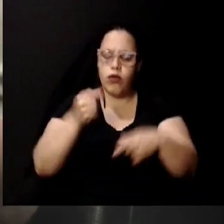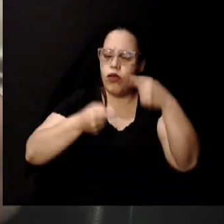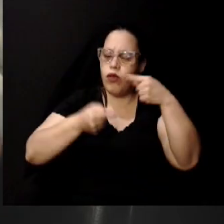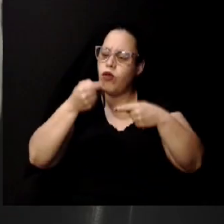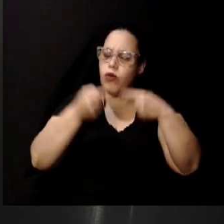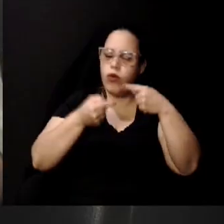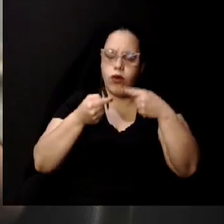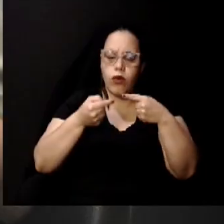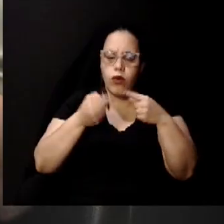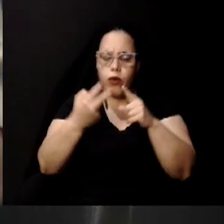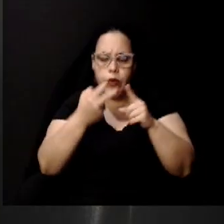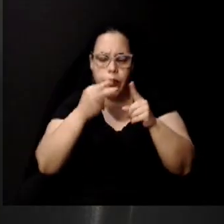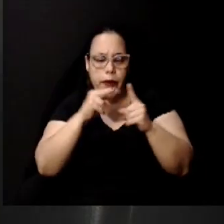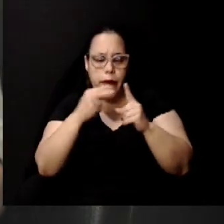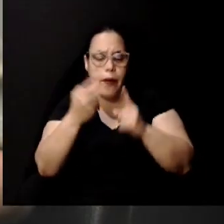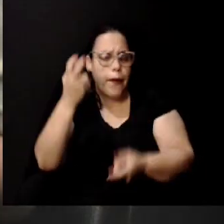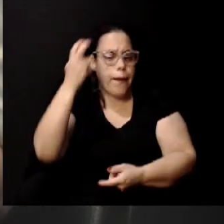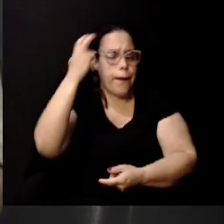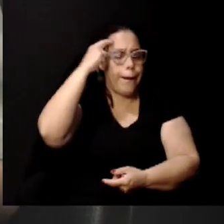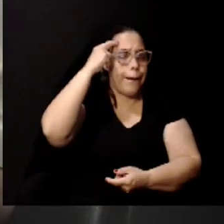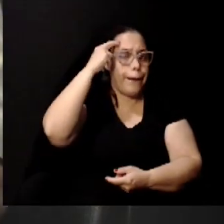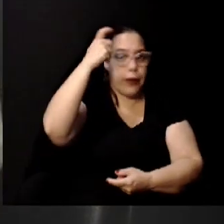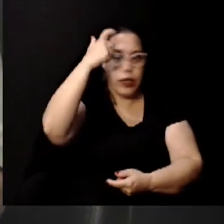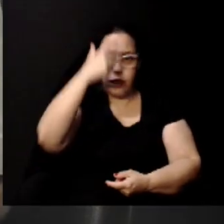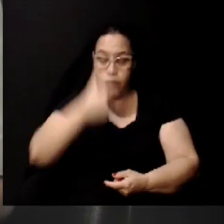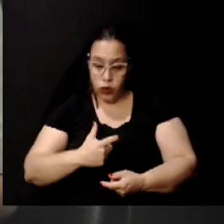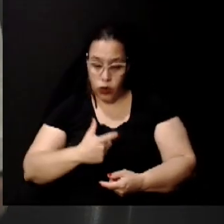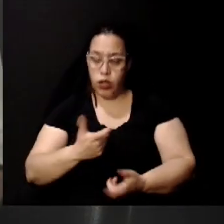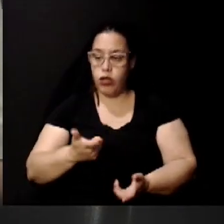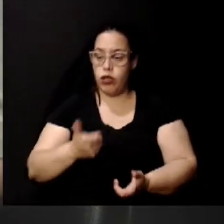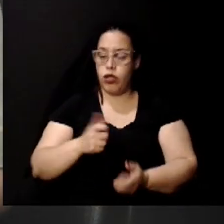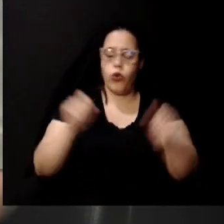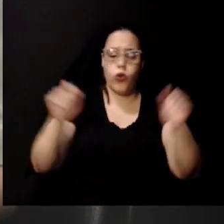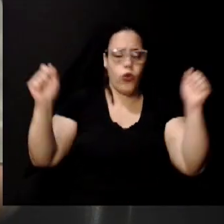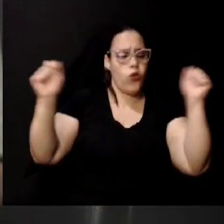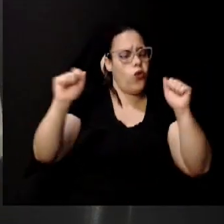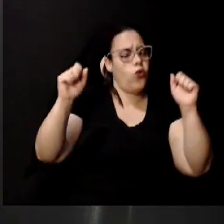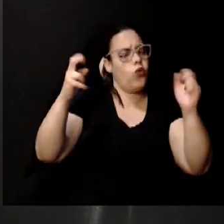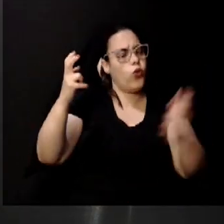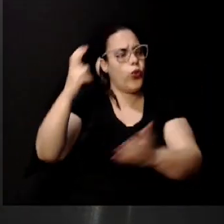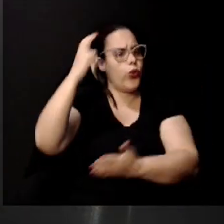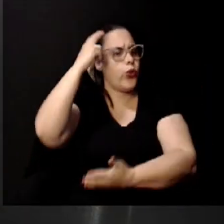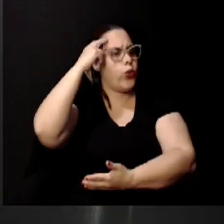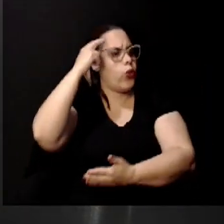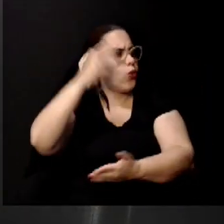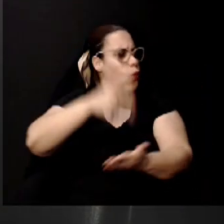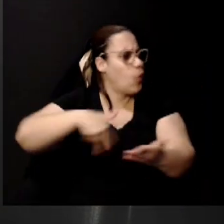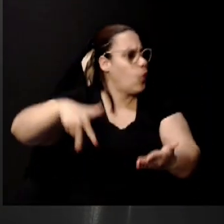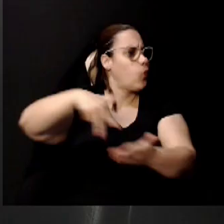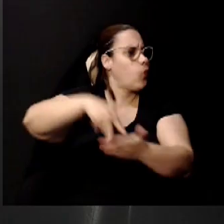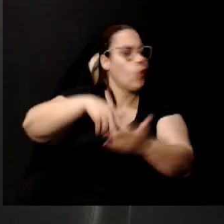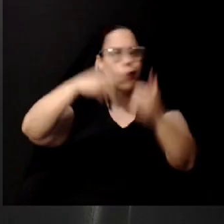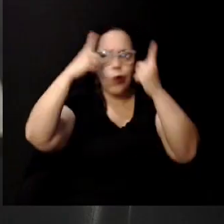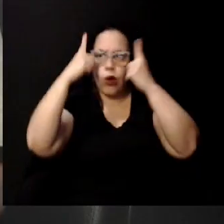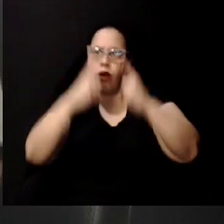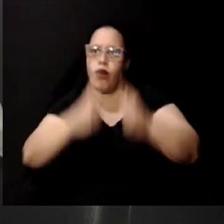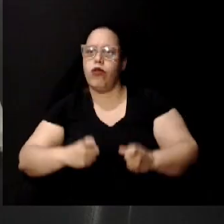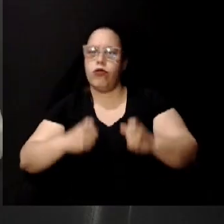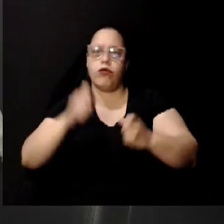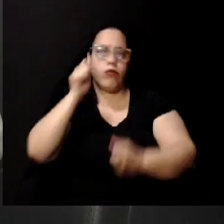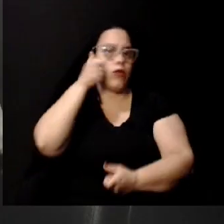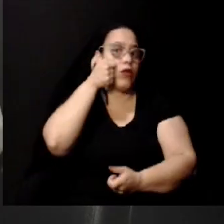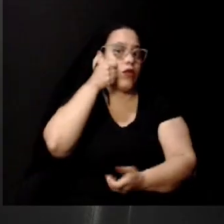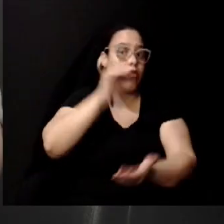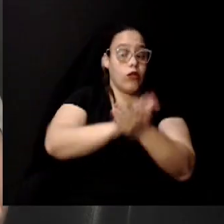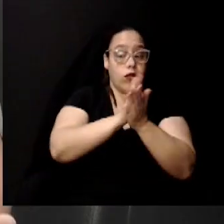vista da cultura, do ser, né, das manifestações culturais, dos espaços, da violência que a juventude negra é submetida, porque nós